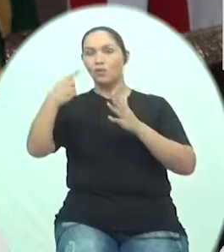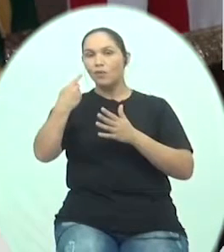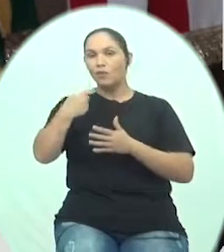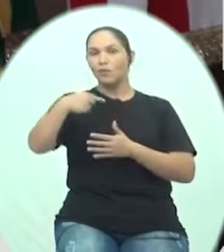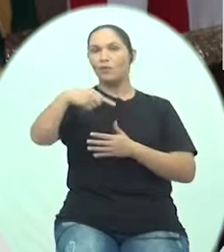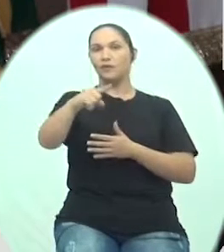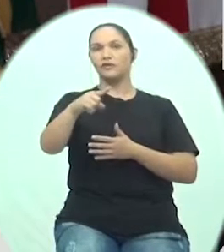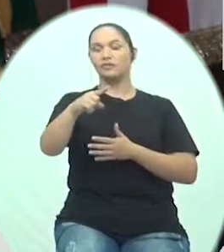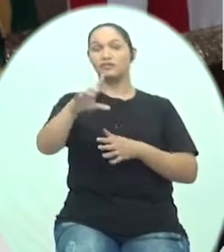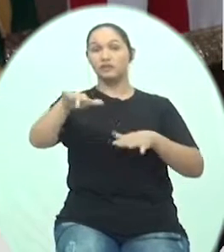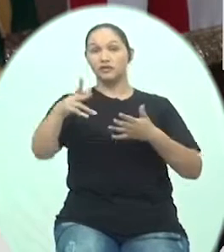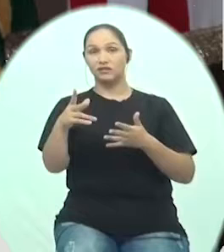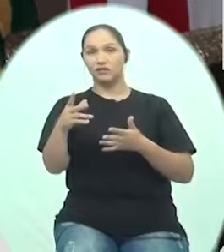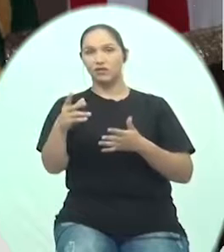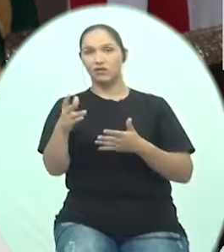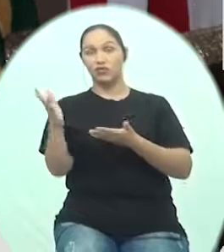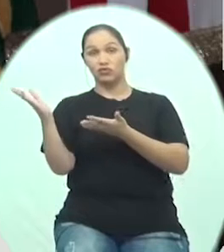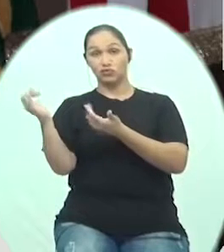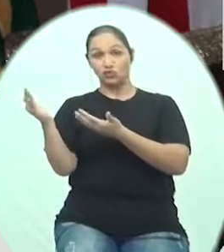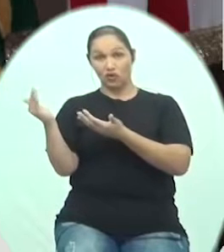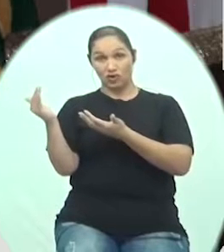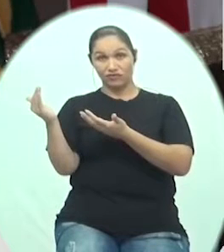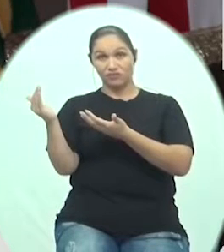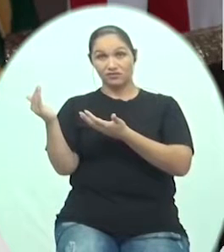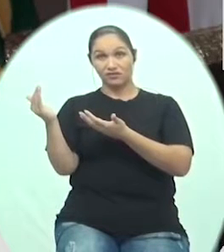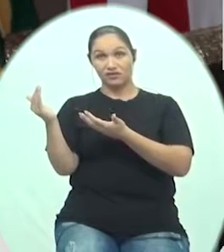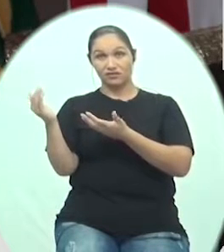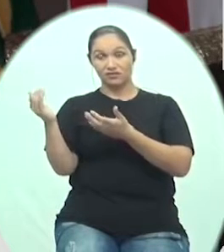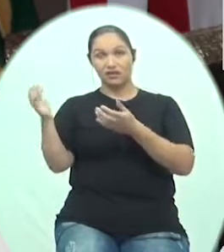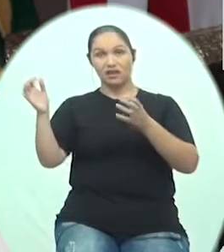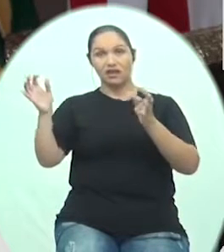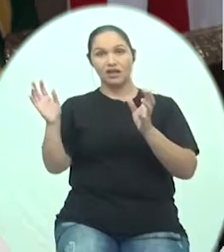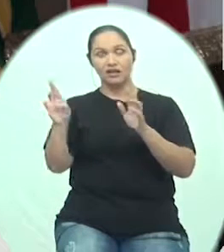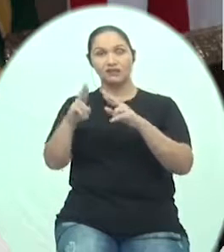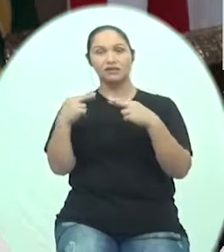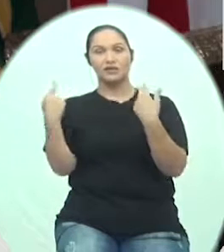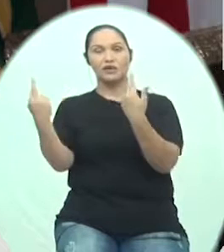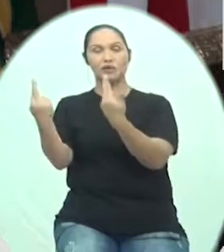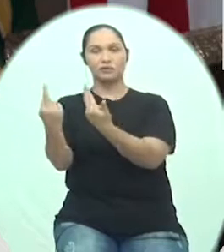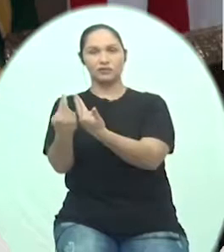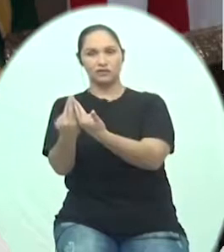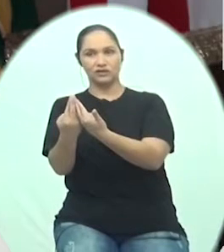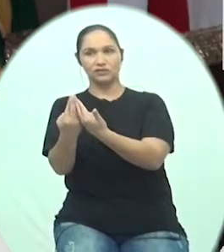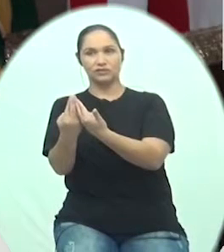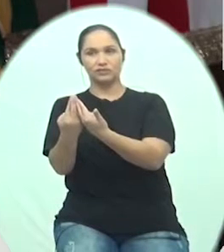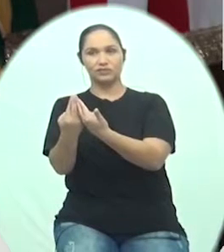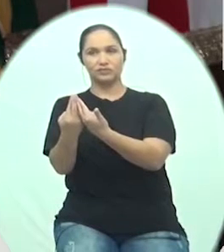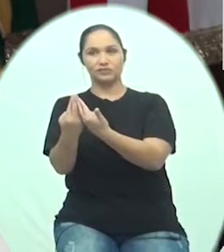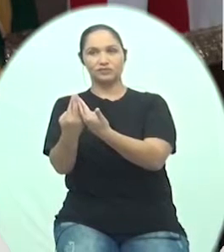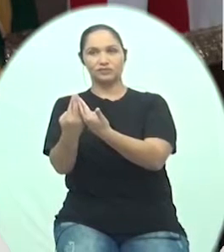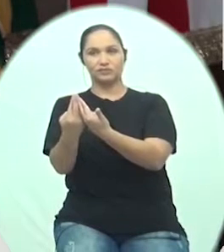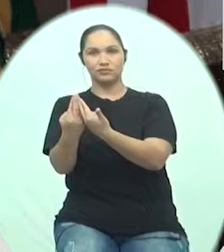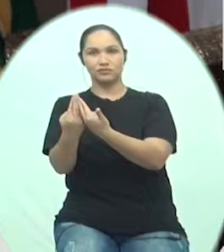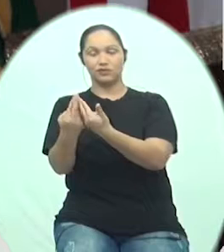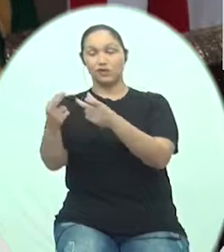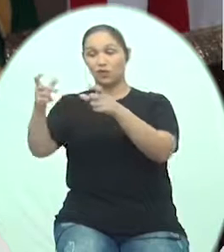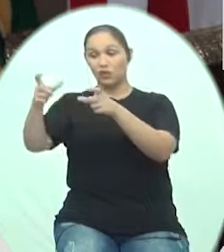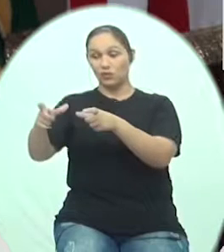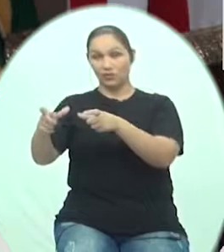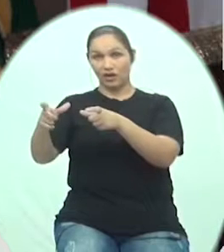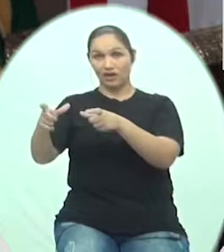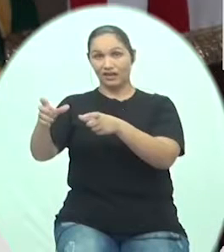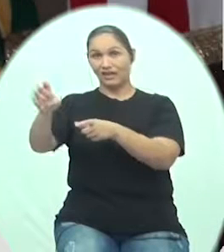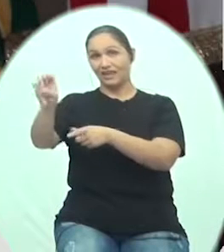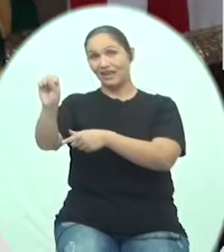em São Paulo o estádio do Palmeiras e o outro no estádio do Morumbi e o